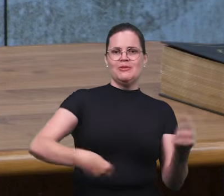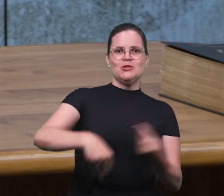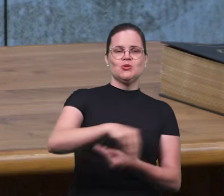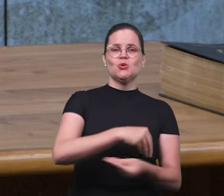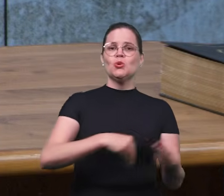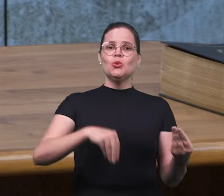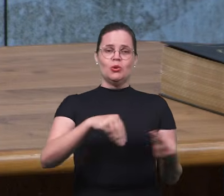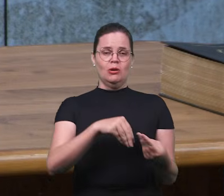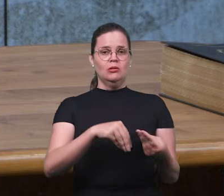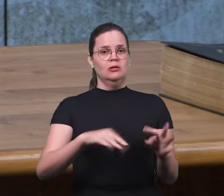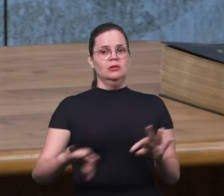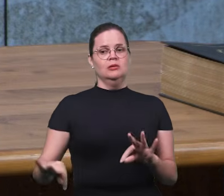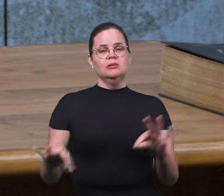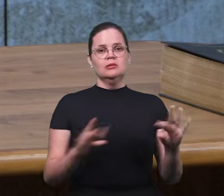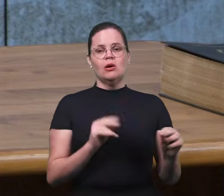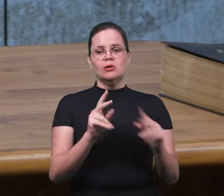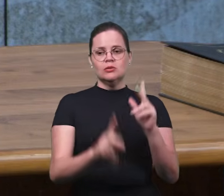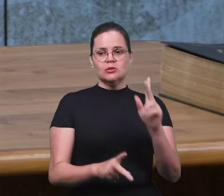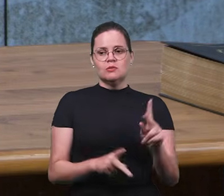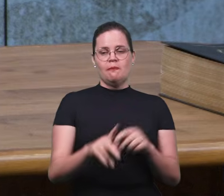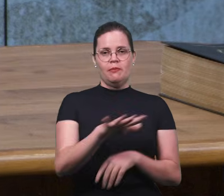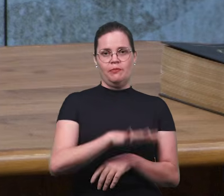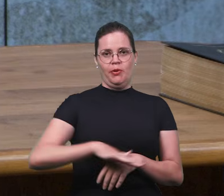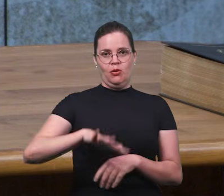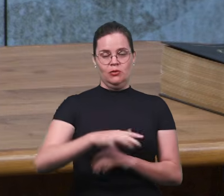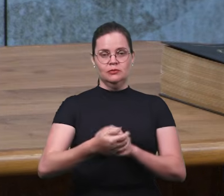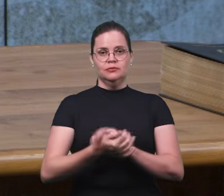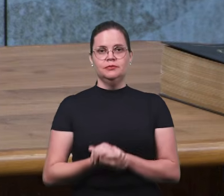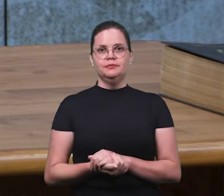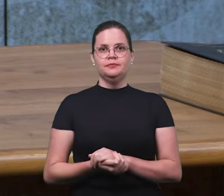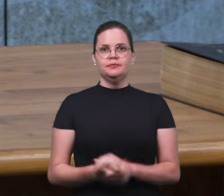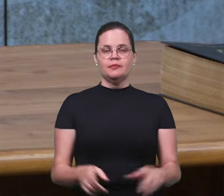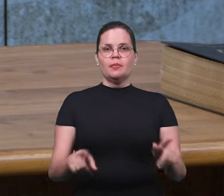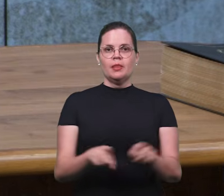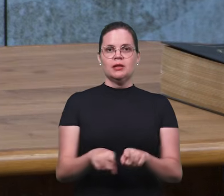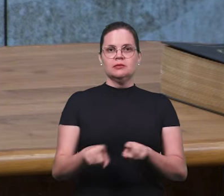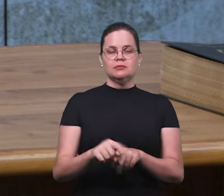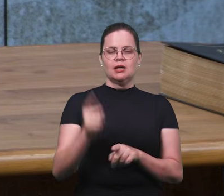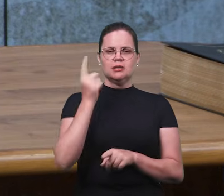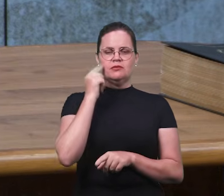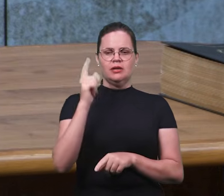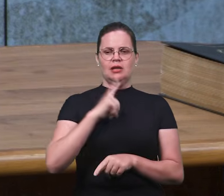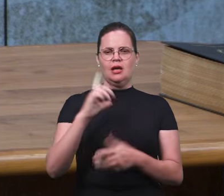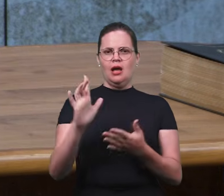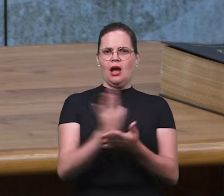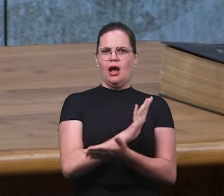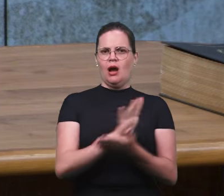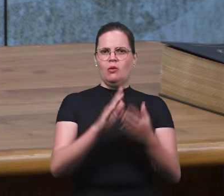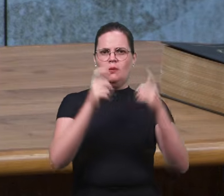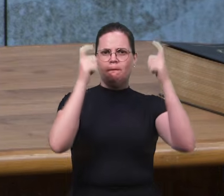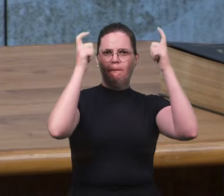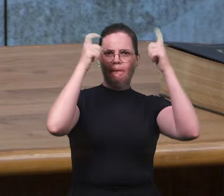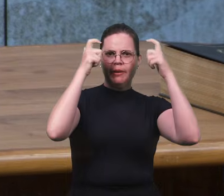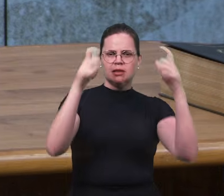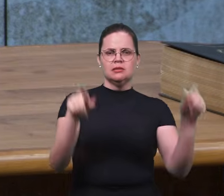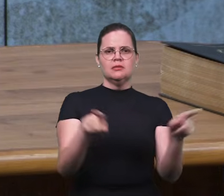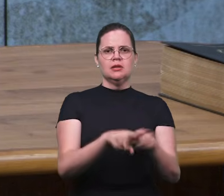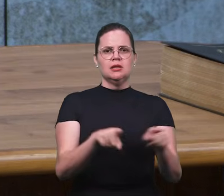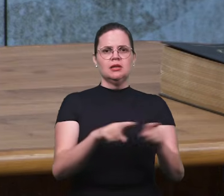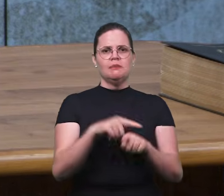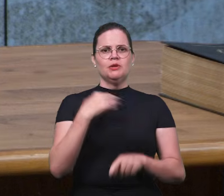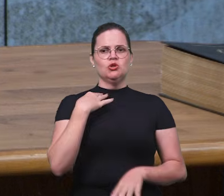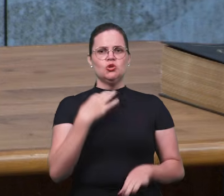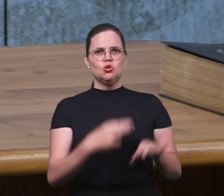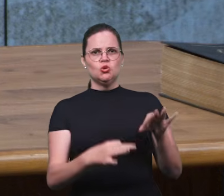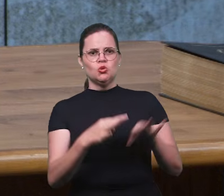santa com os povos destas terras. E até a mão dos príncipes e magistrados foi a primeira